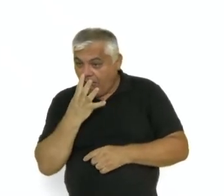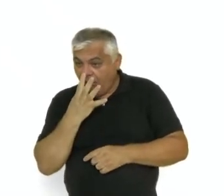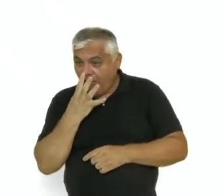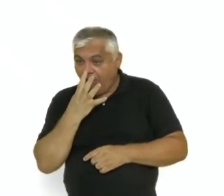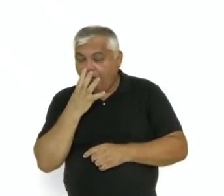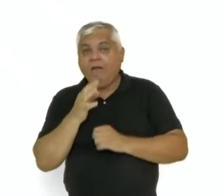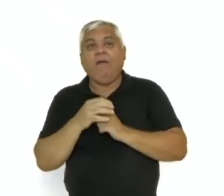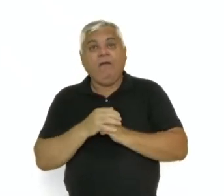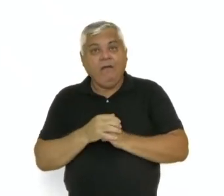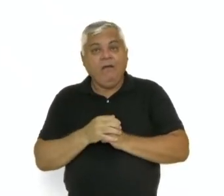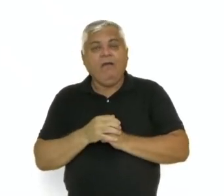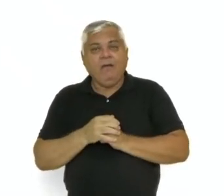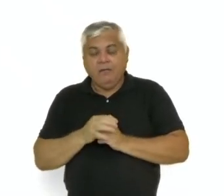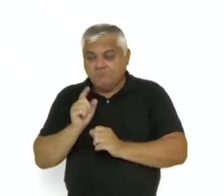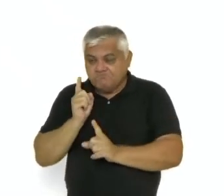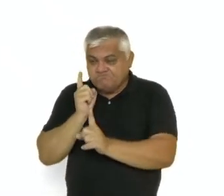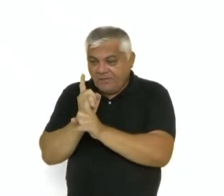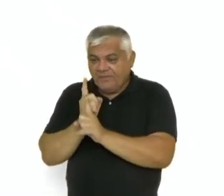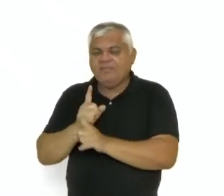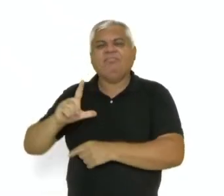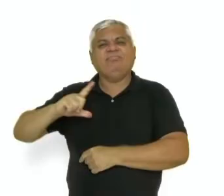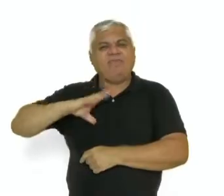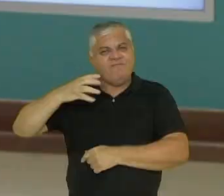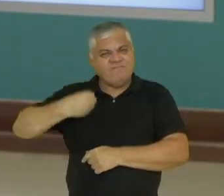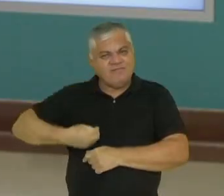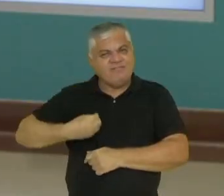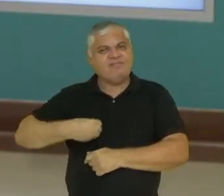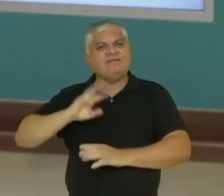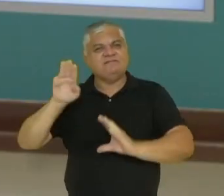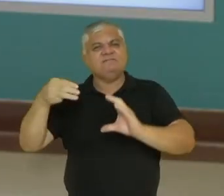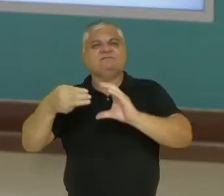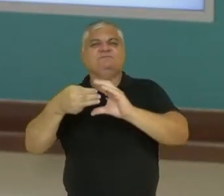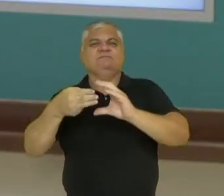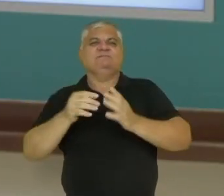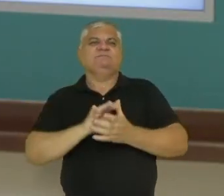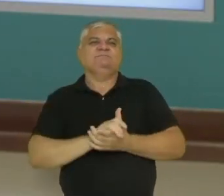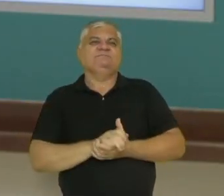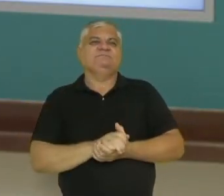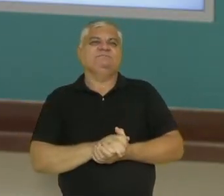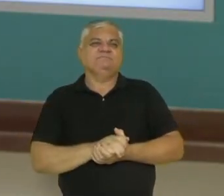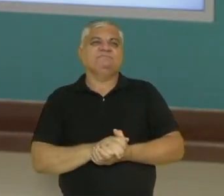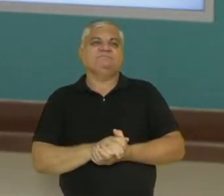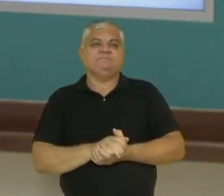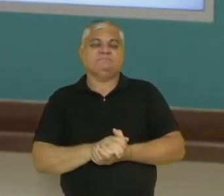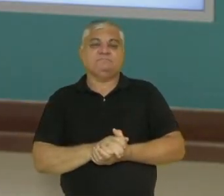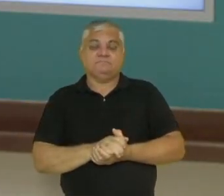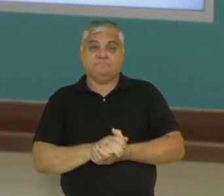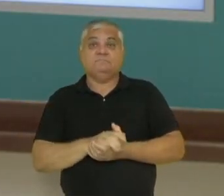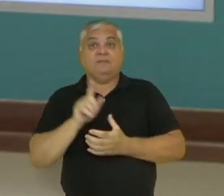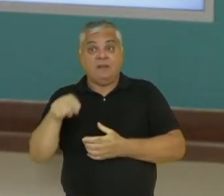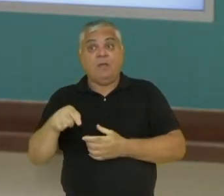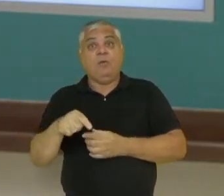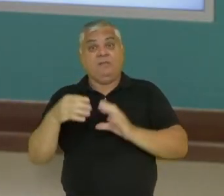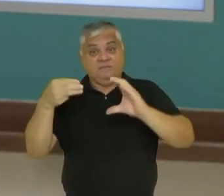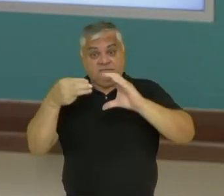do vegetal ali, constatando que existia vida neles, ok? Então as células são